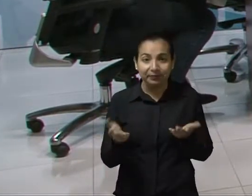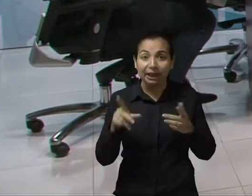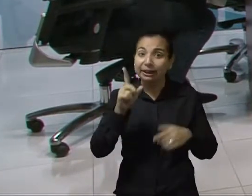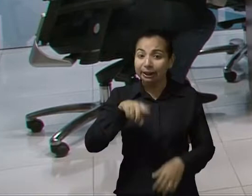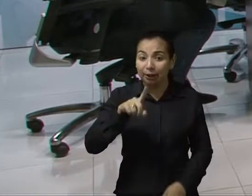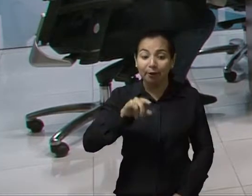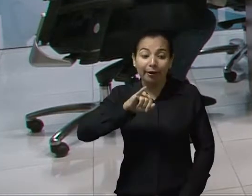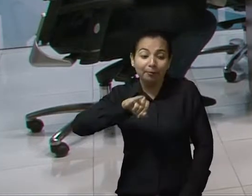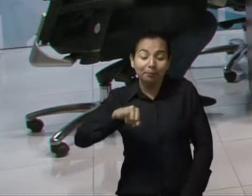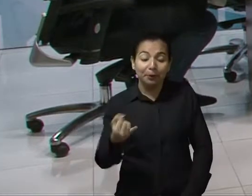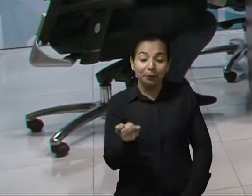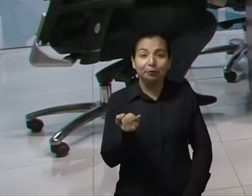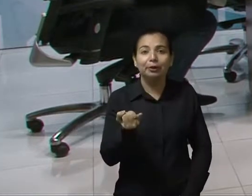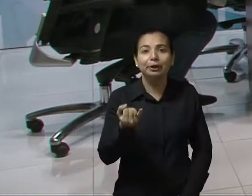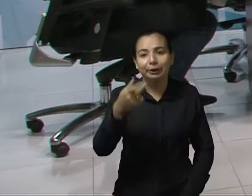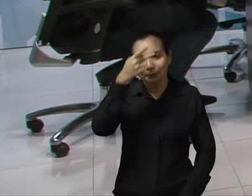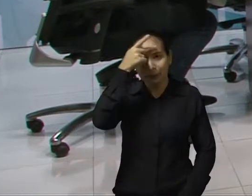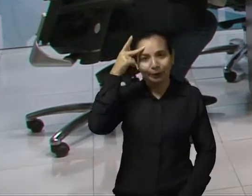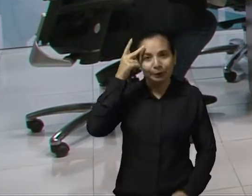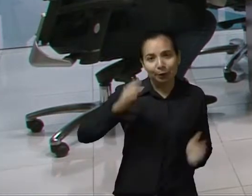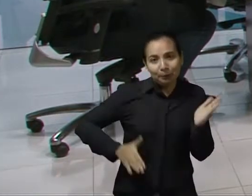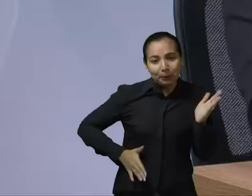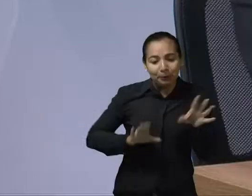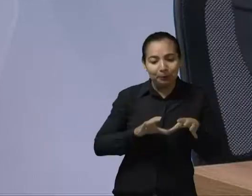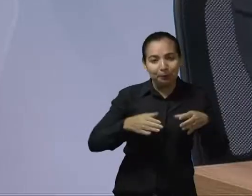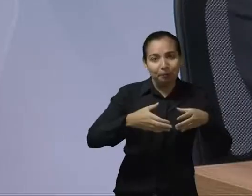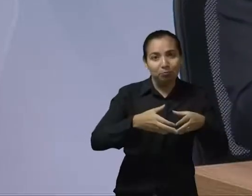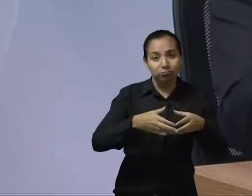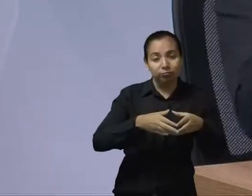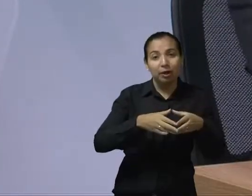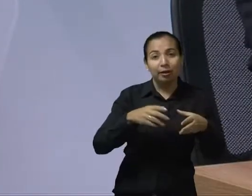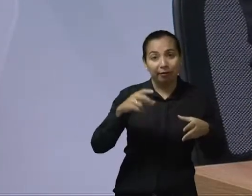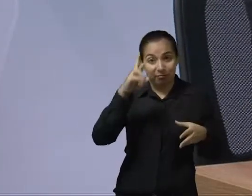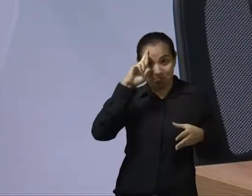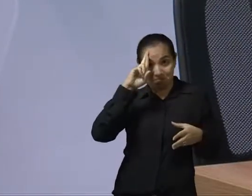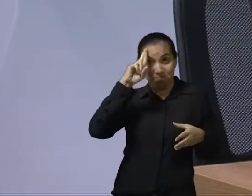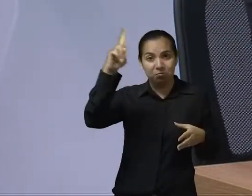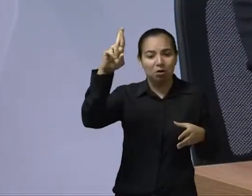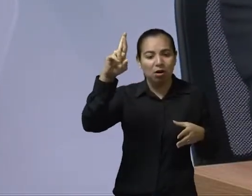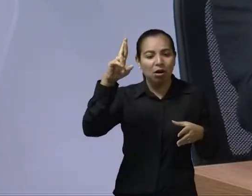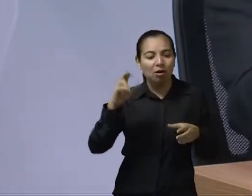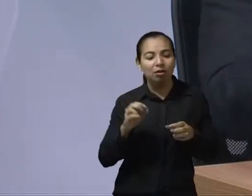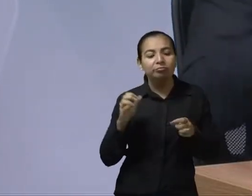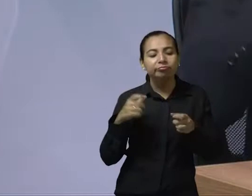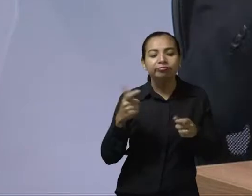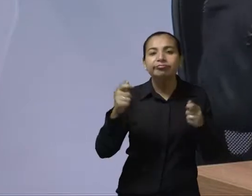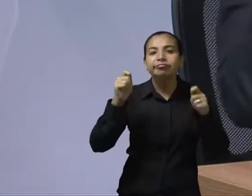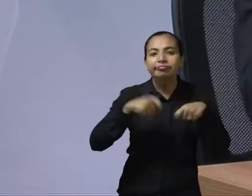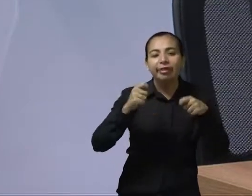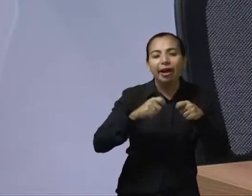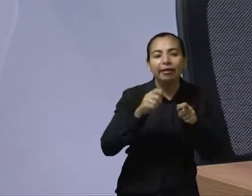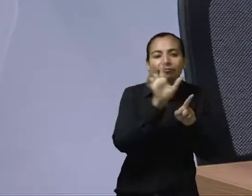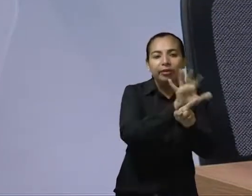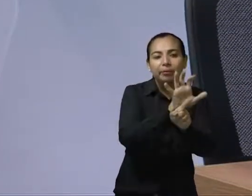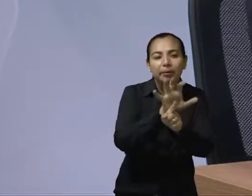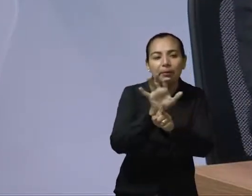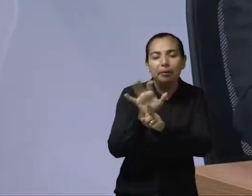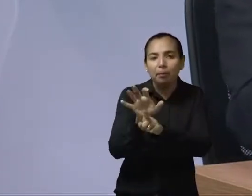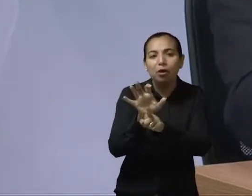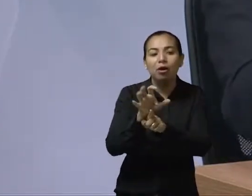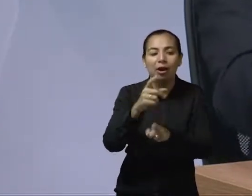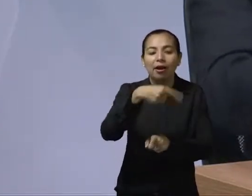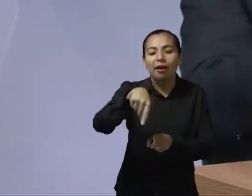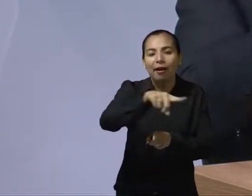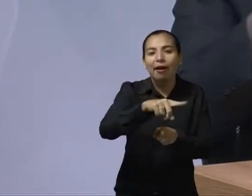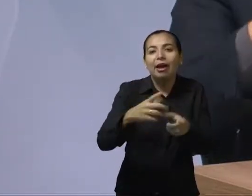para a cooptação do crime organizado. E aí não basta você colocar o raio, não basta você colocar a ostensividade.